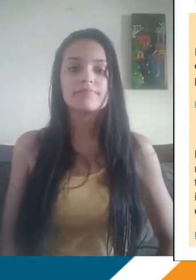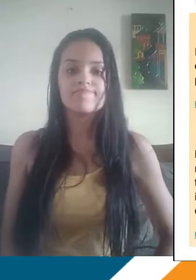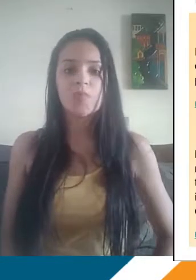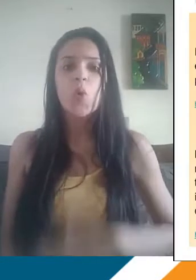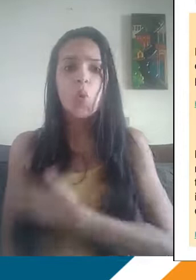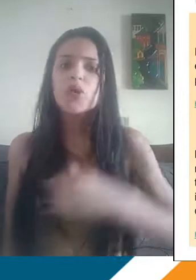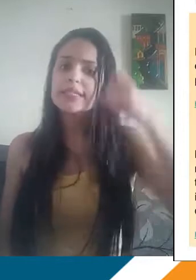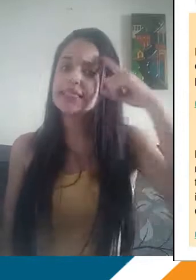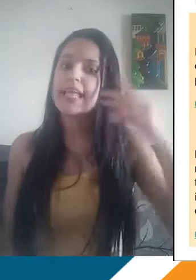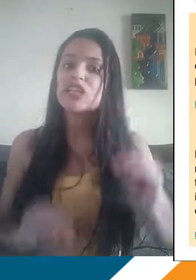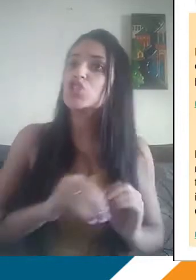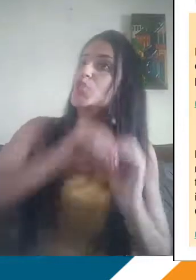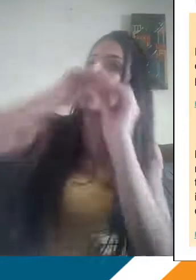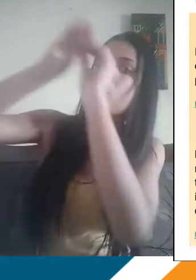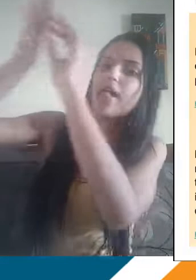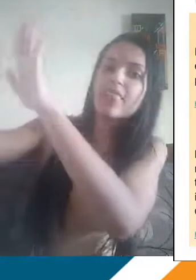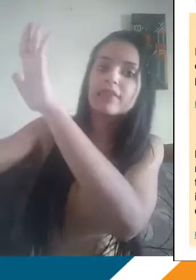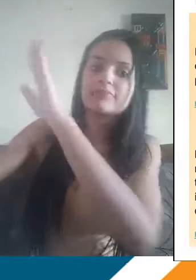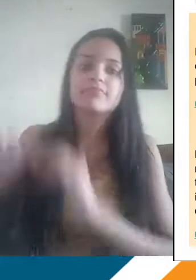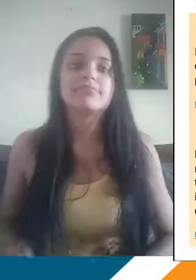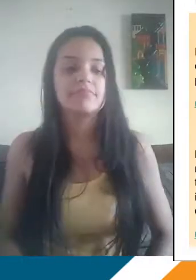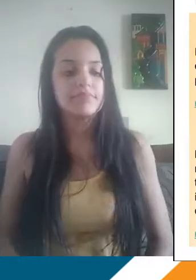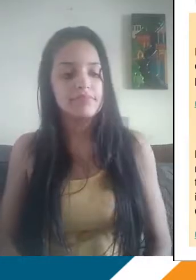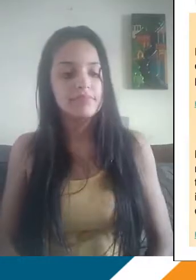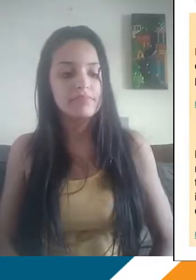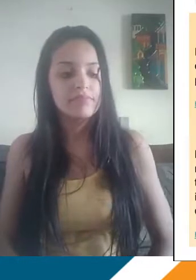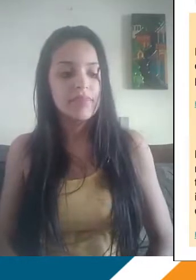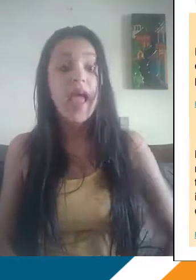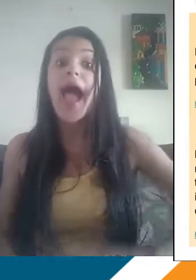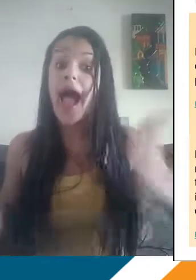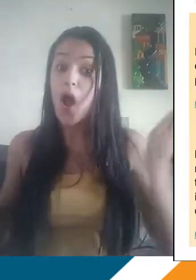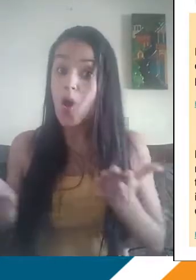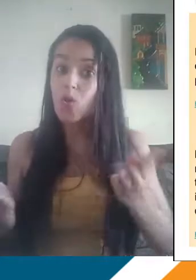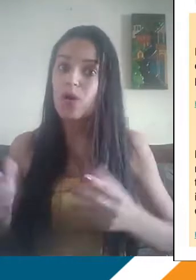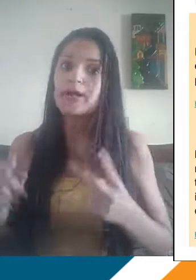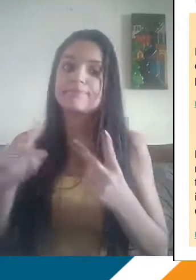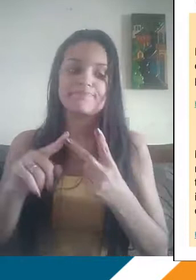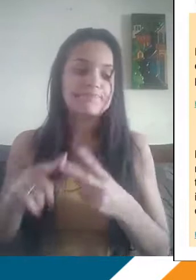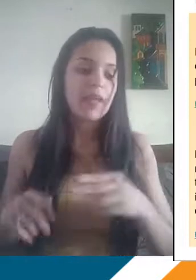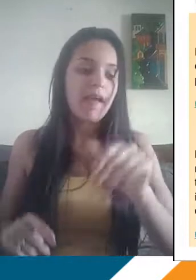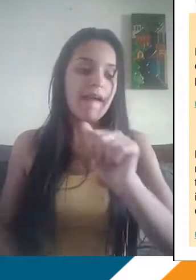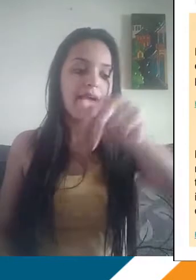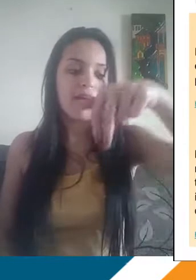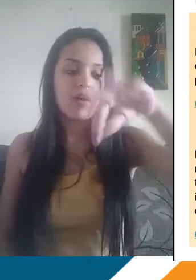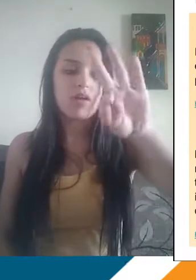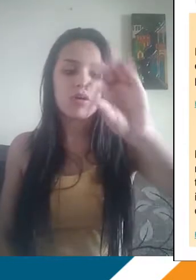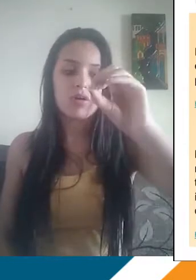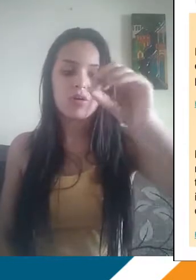anteriormente, daí o nome do manifesto. Já o Movimento Antropofagia propunha uma